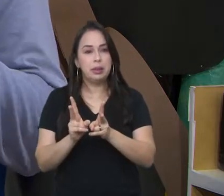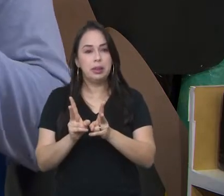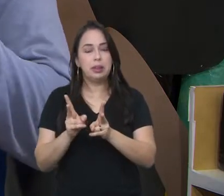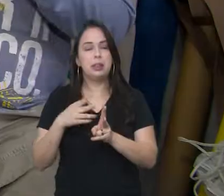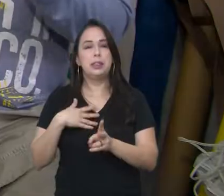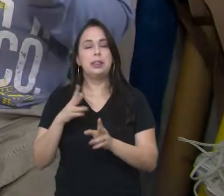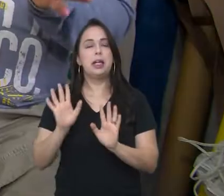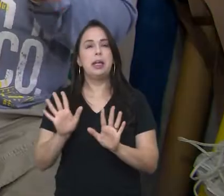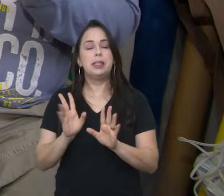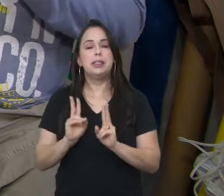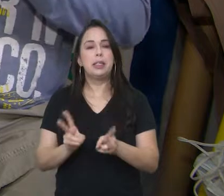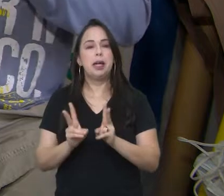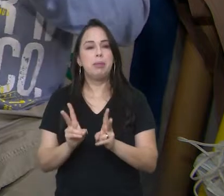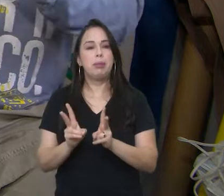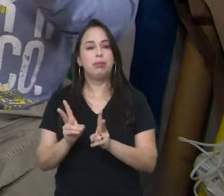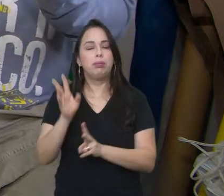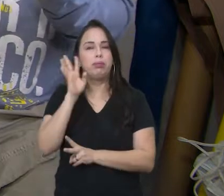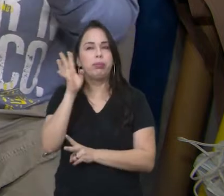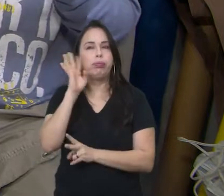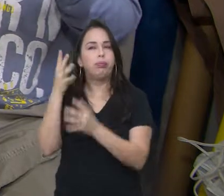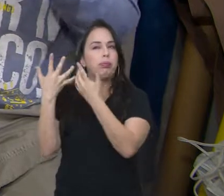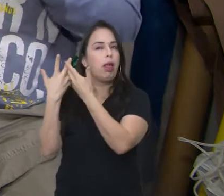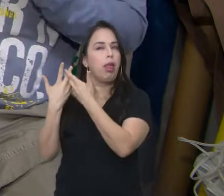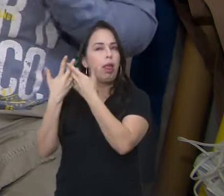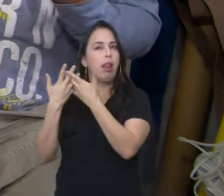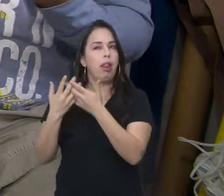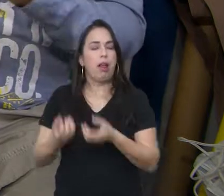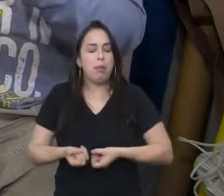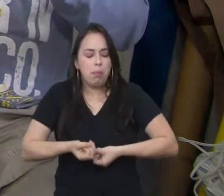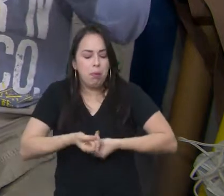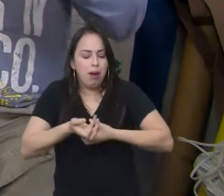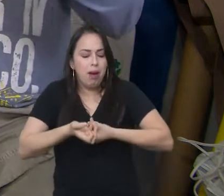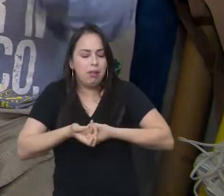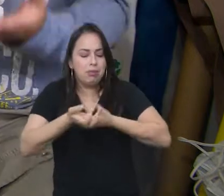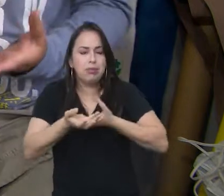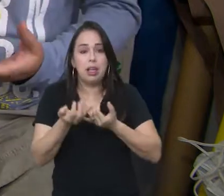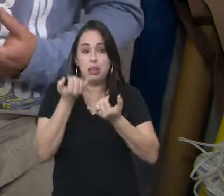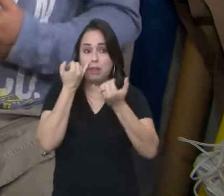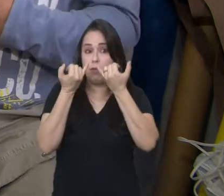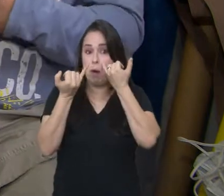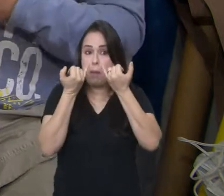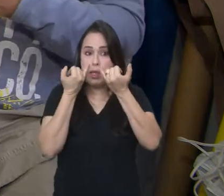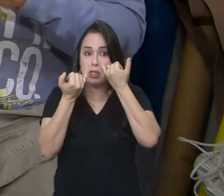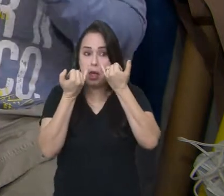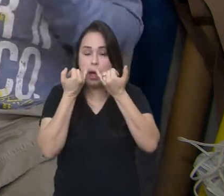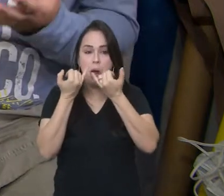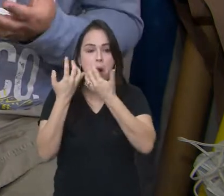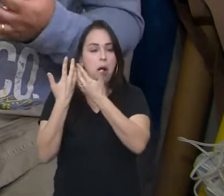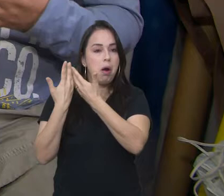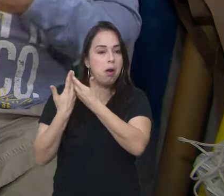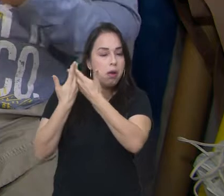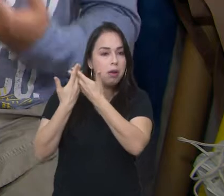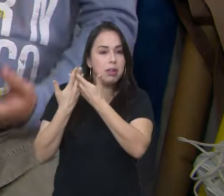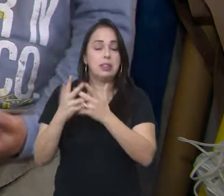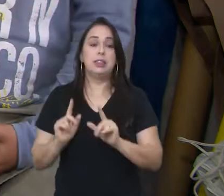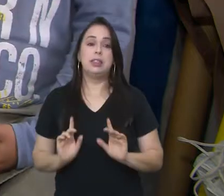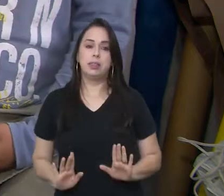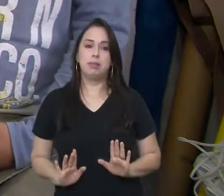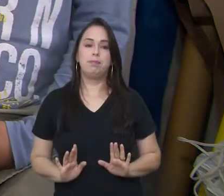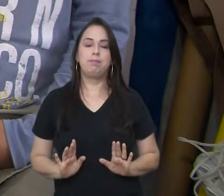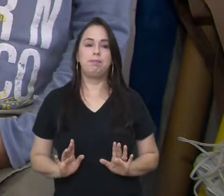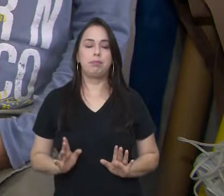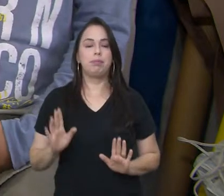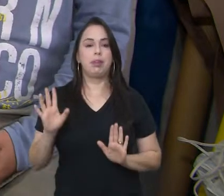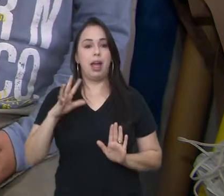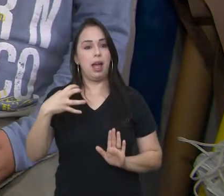que meditando, né? Trazendo alguma, por exemplo, ética, informações, assim, reflexão. Então